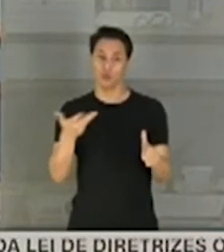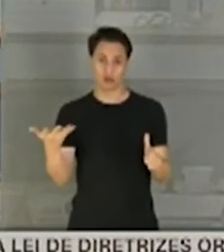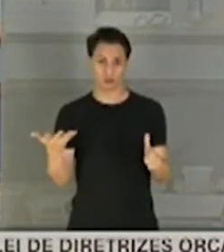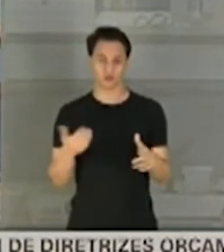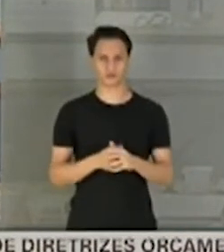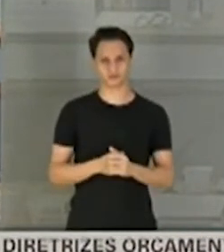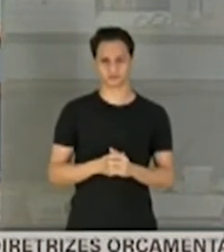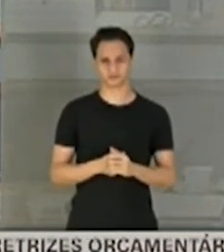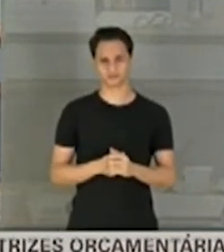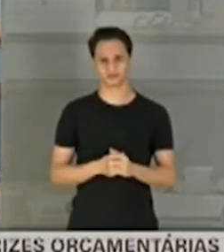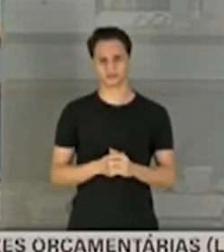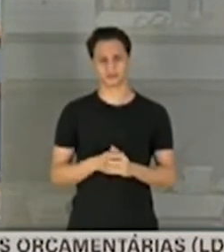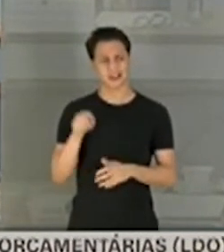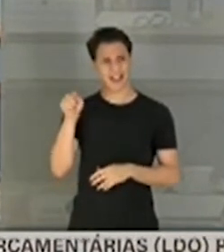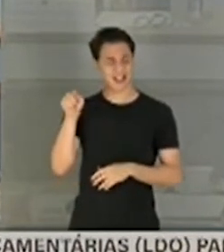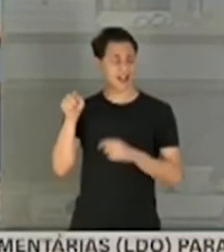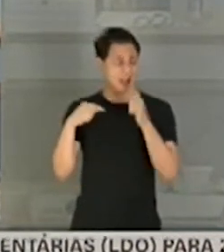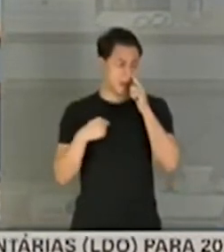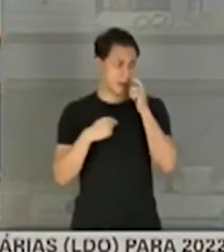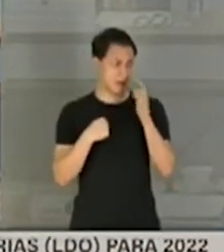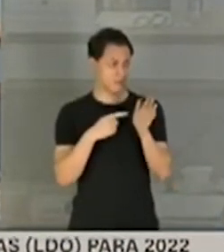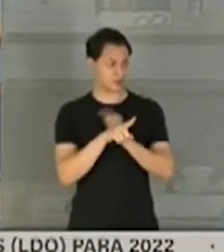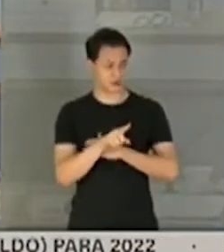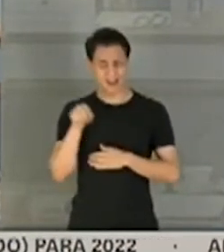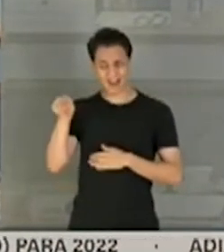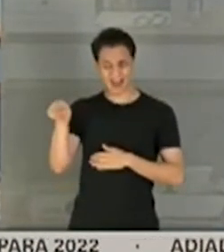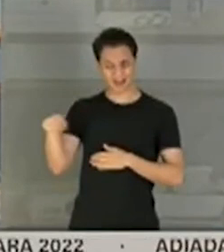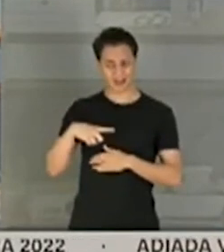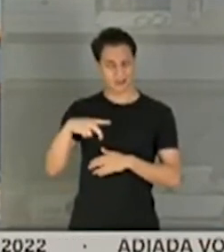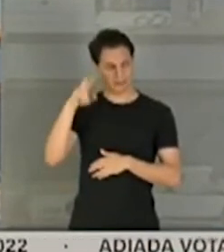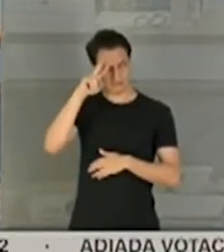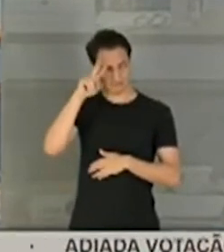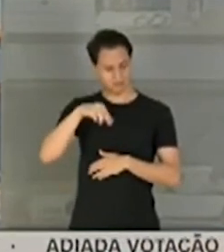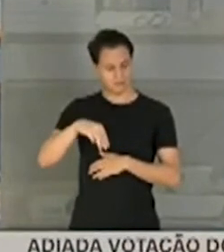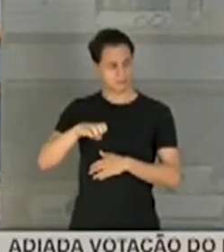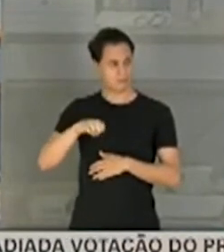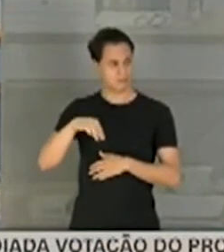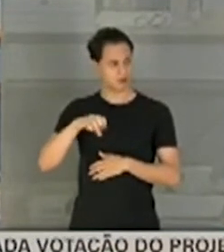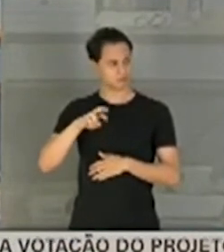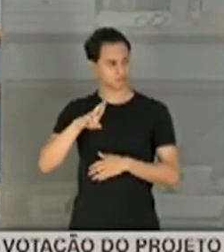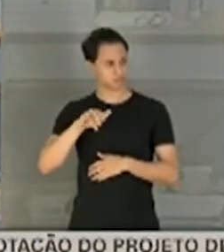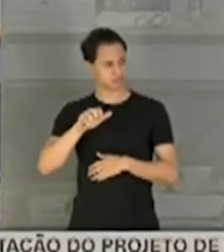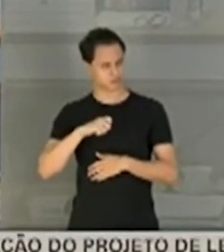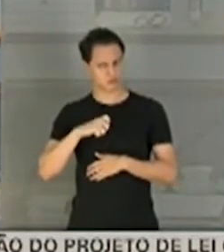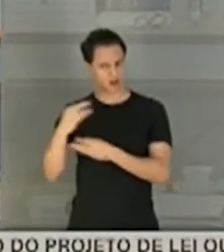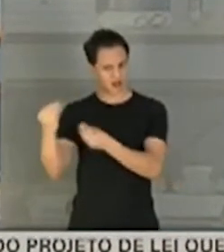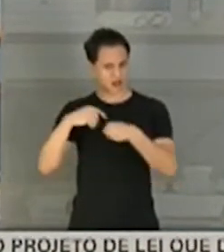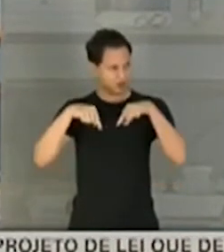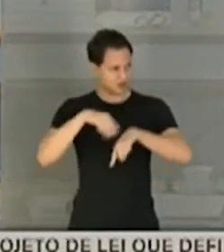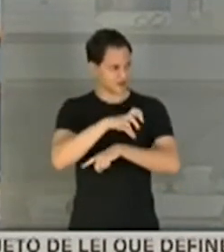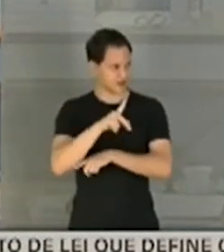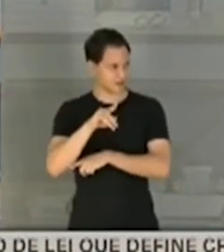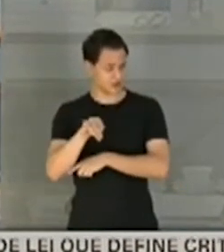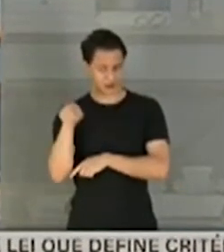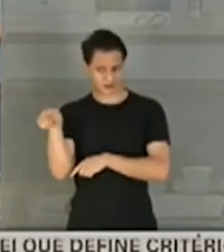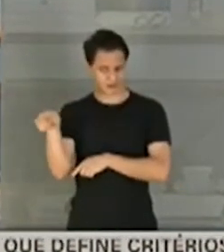negociação. Essa memória, que foi encaminhada para esta Comissão Parlamentar de Inquérito pelo Ministério da Saúde,